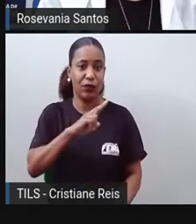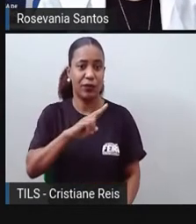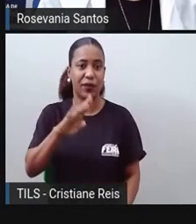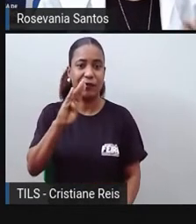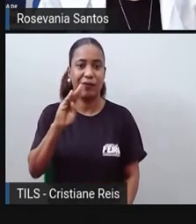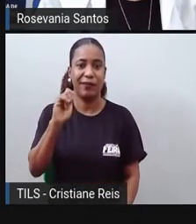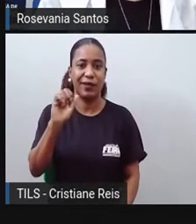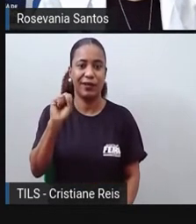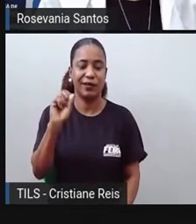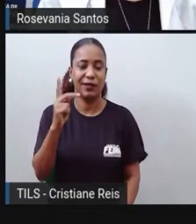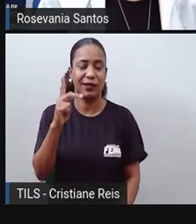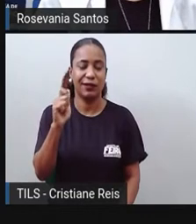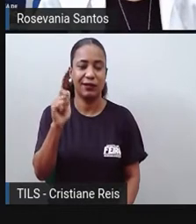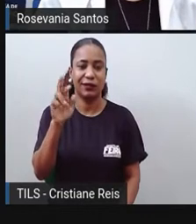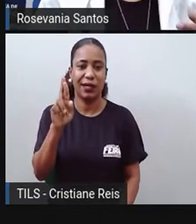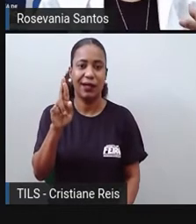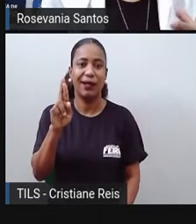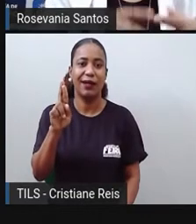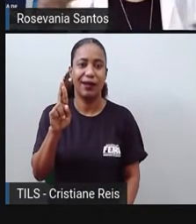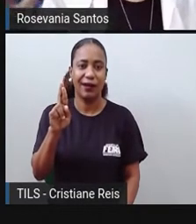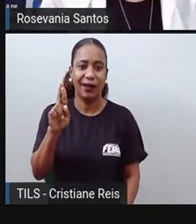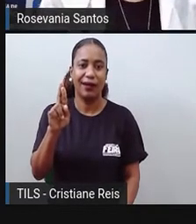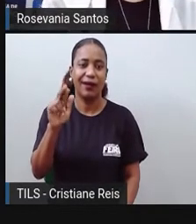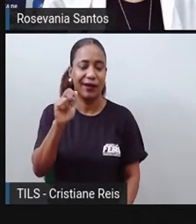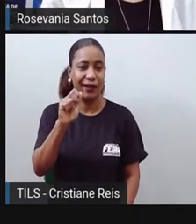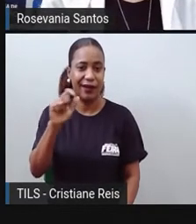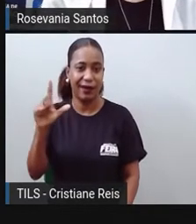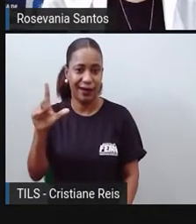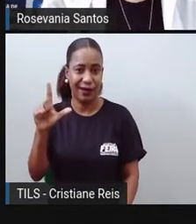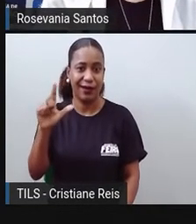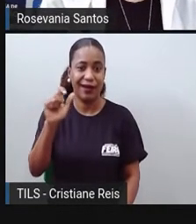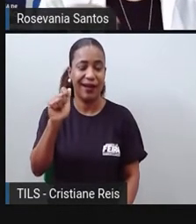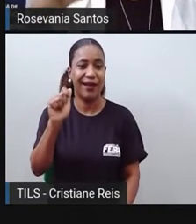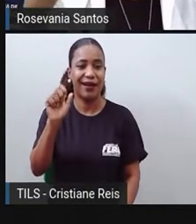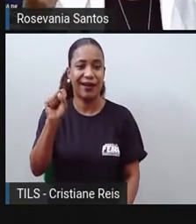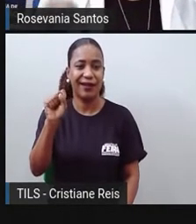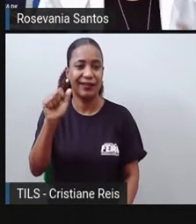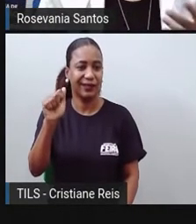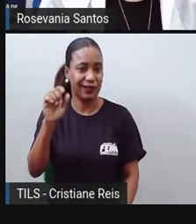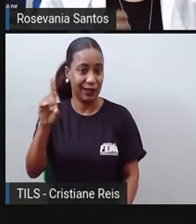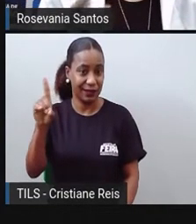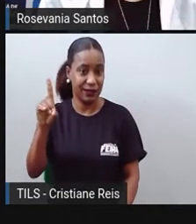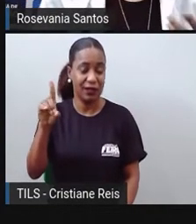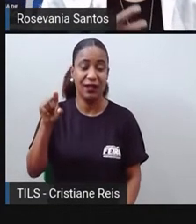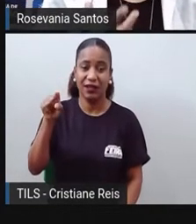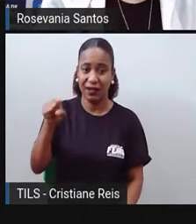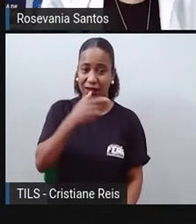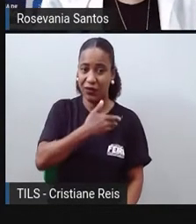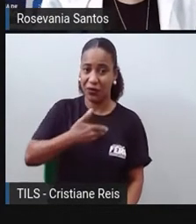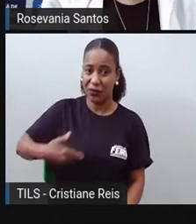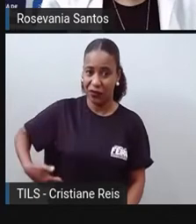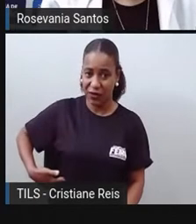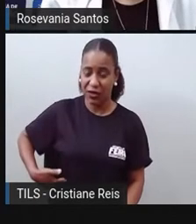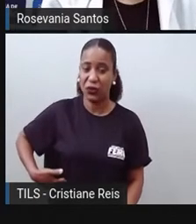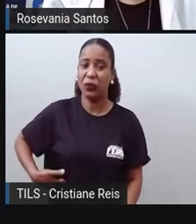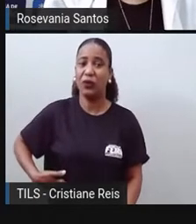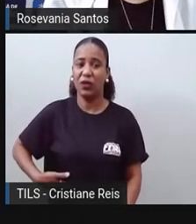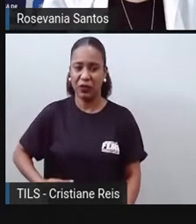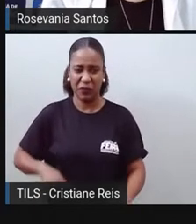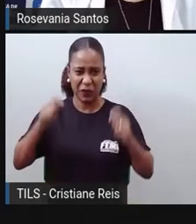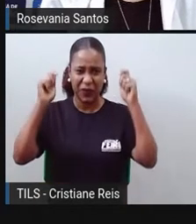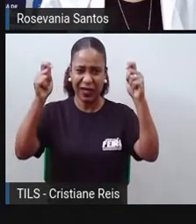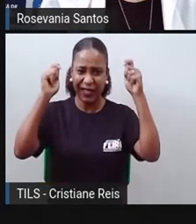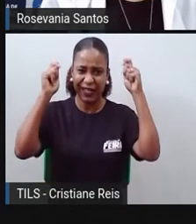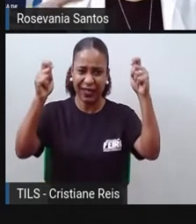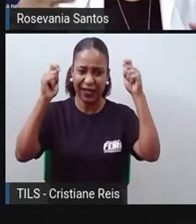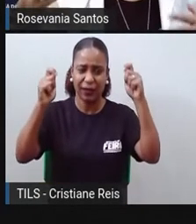que era o governante do espaço na época, e que ele respondeu de forma bastante violenta